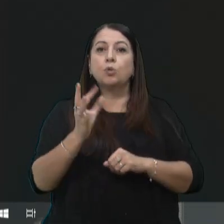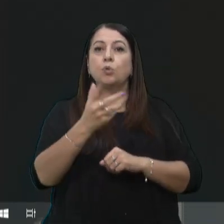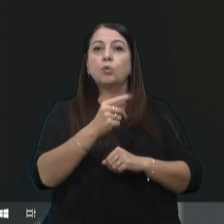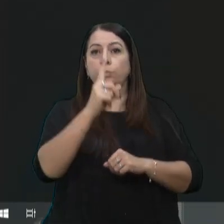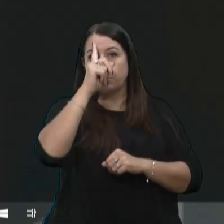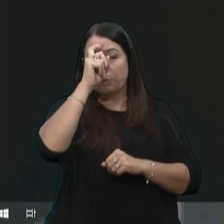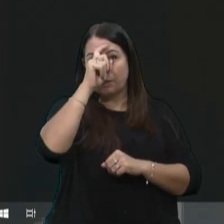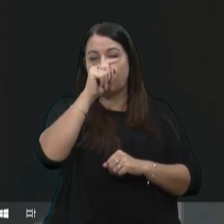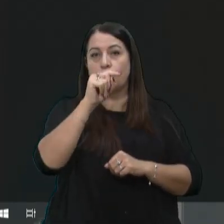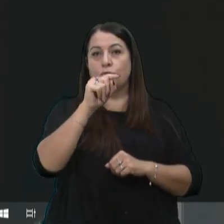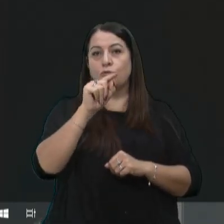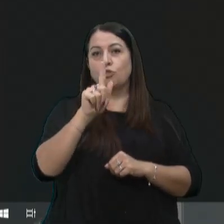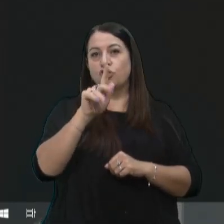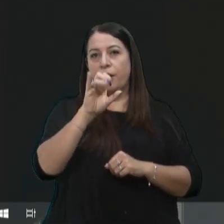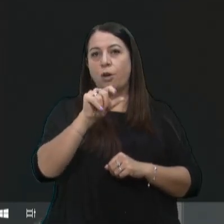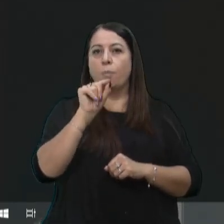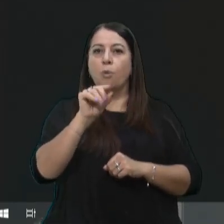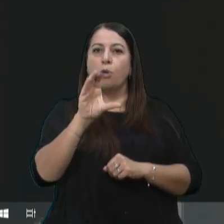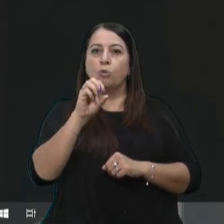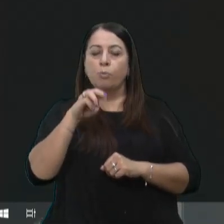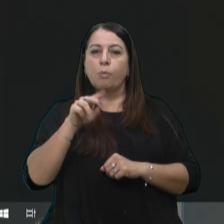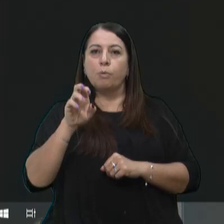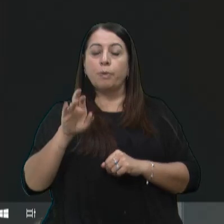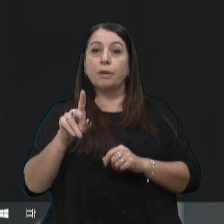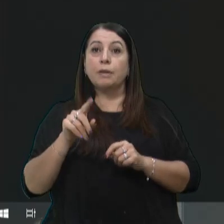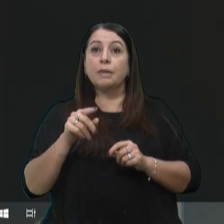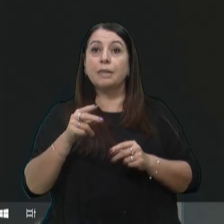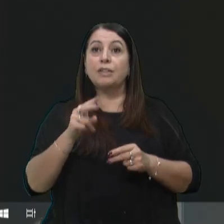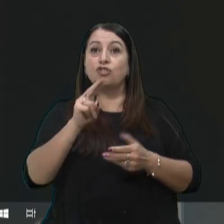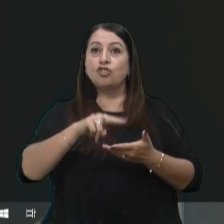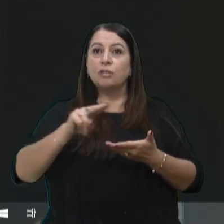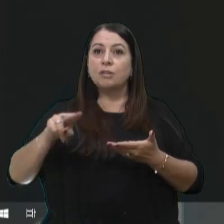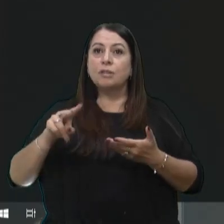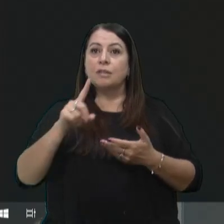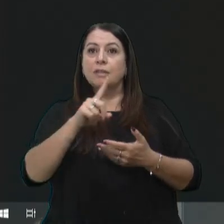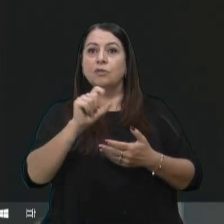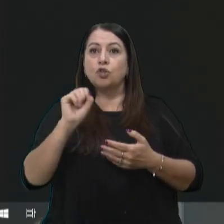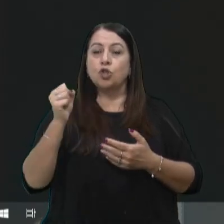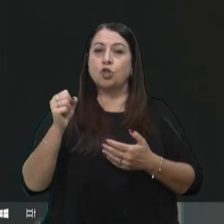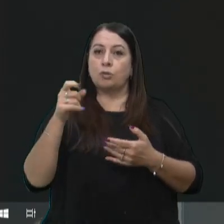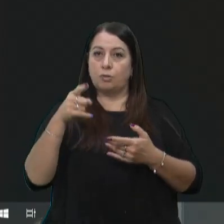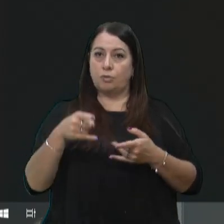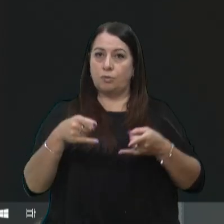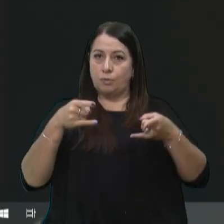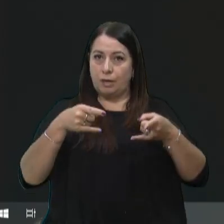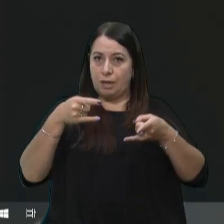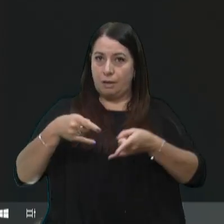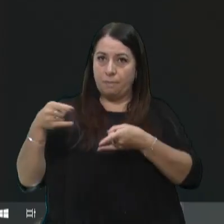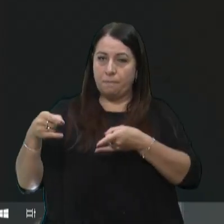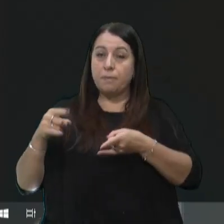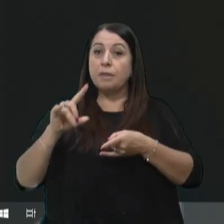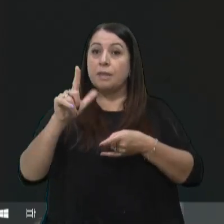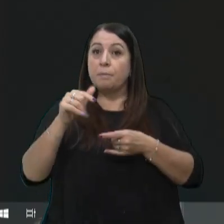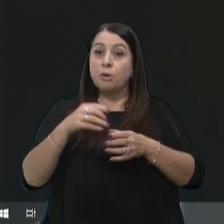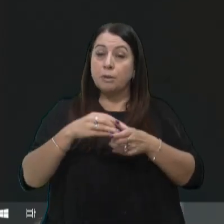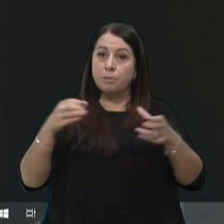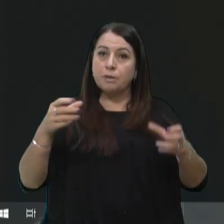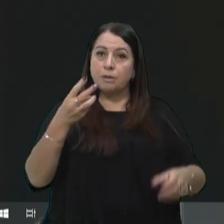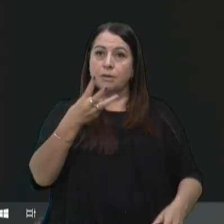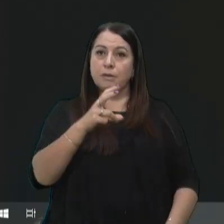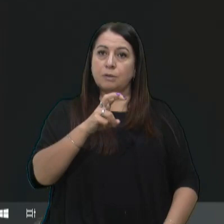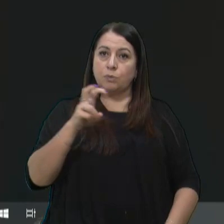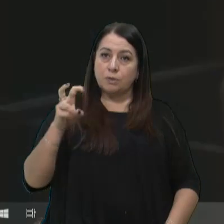geral.com.br leitos ofertados com essa ação 118 leitos total de leitos após ampliação